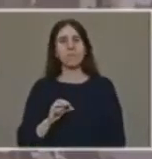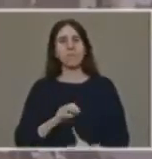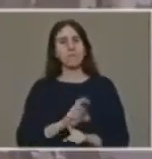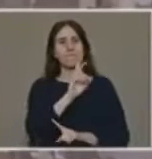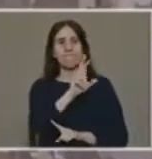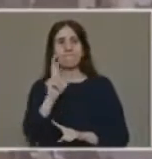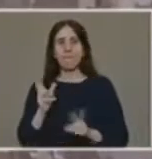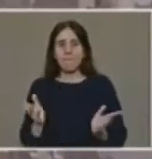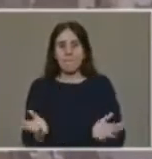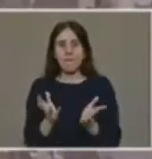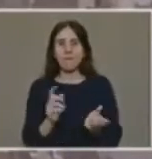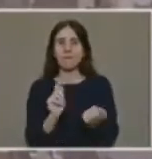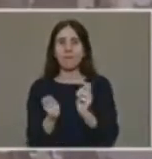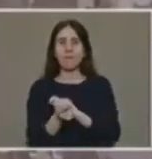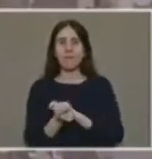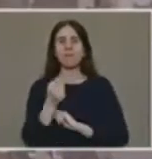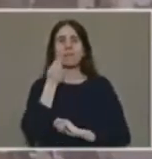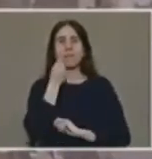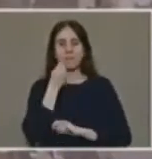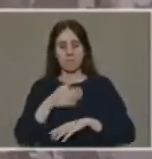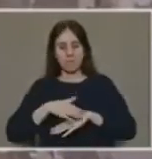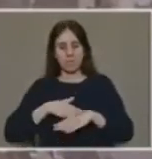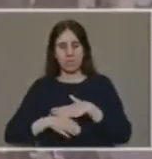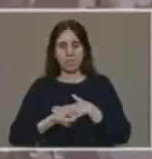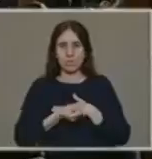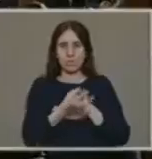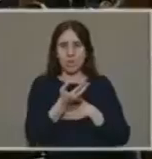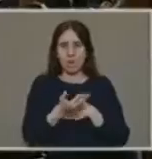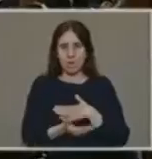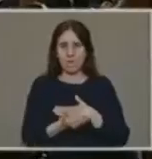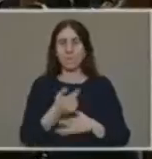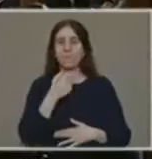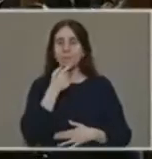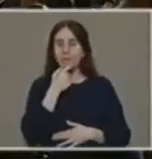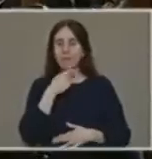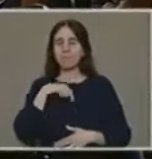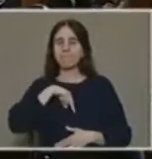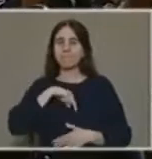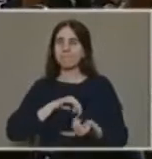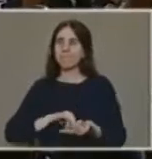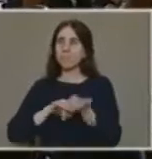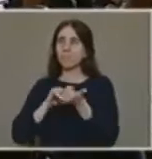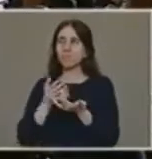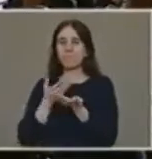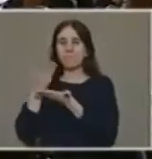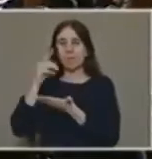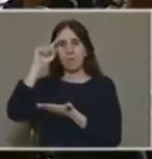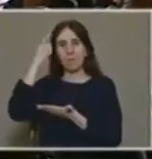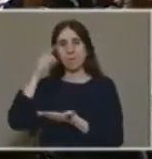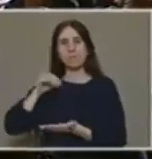missionário inicial através de gestos nascidos da relação de intimidade com o Mestre da